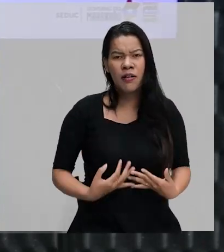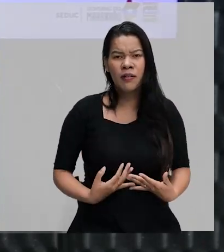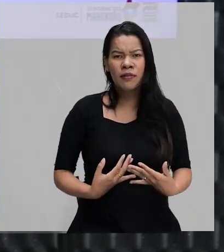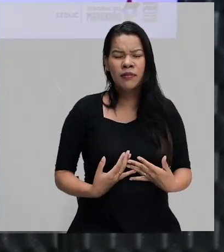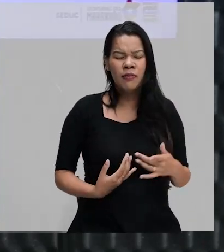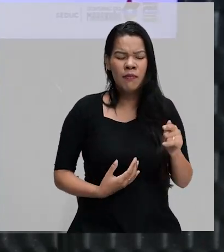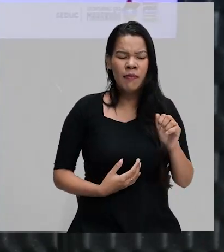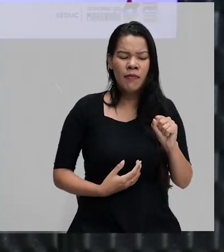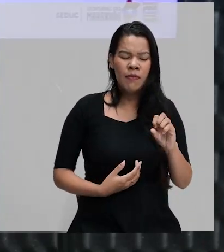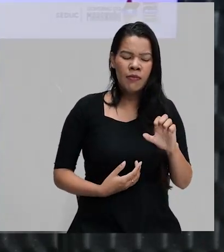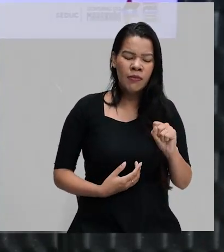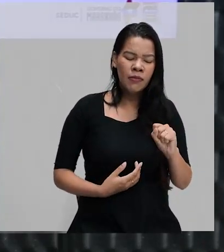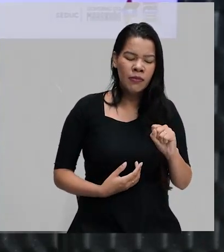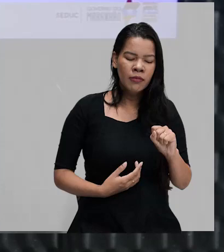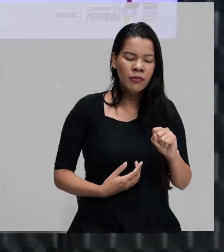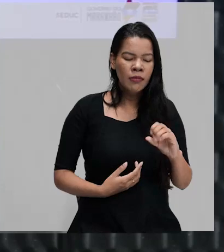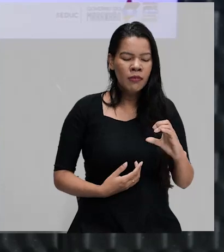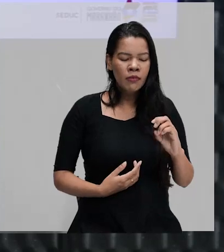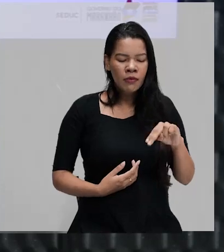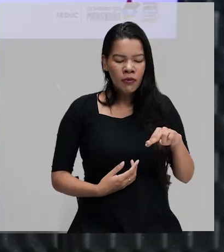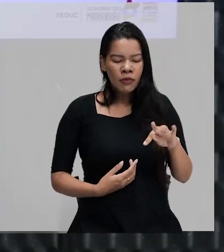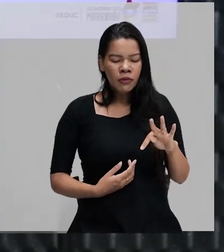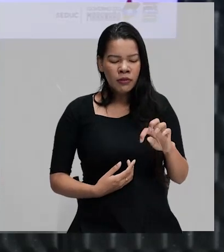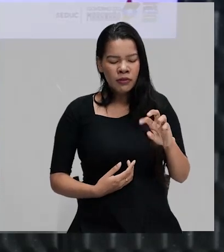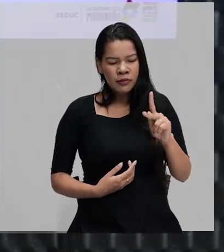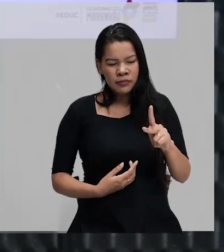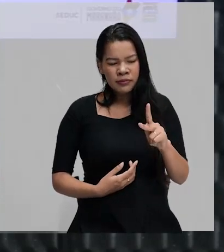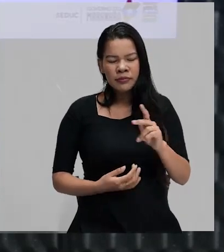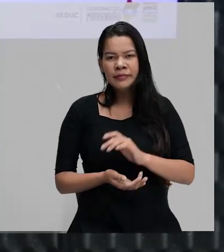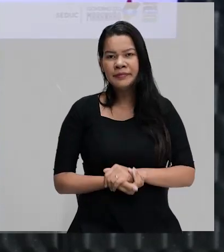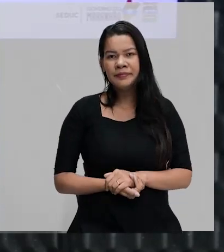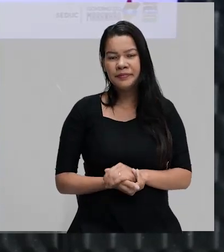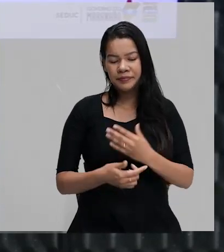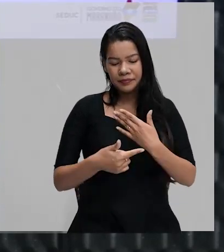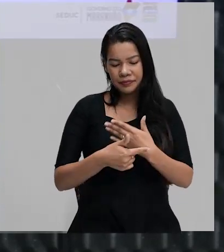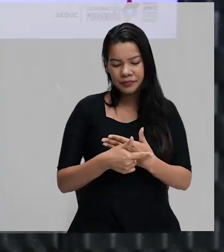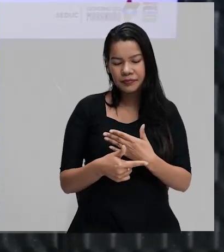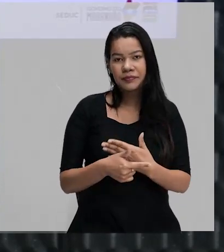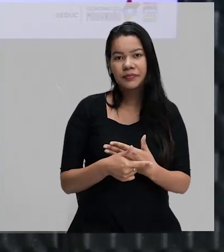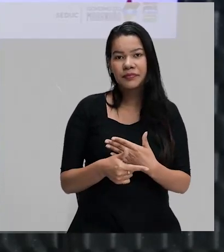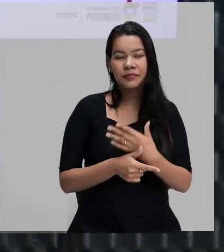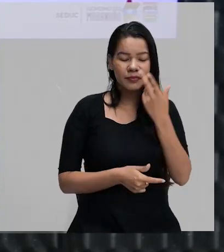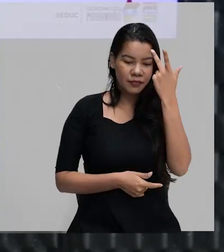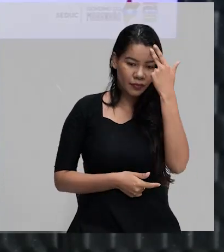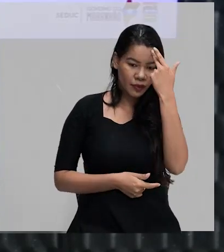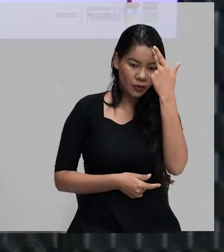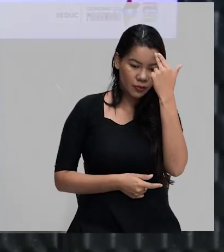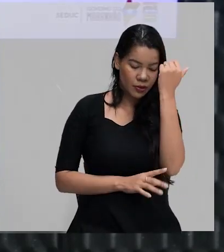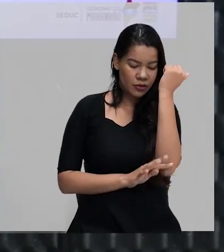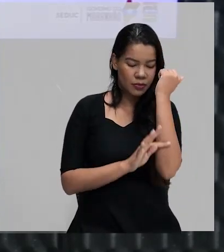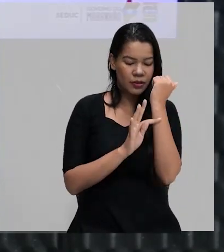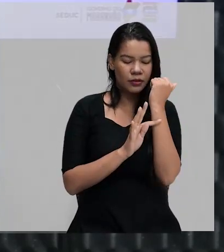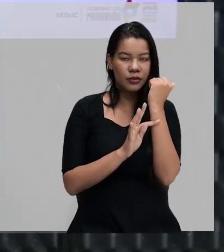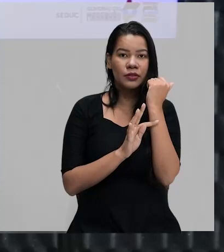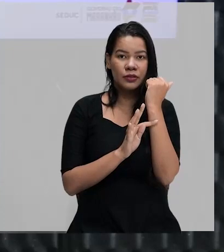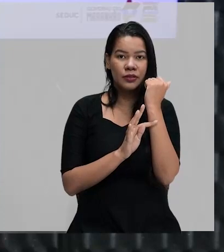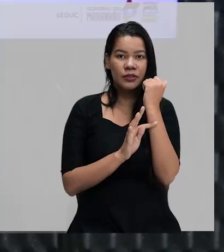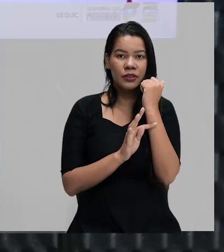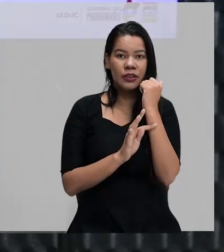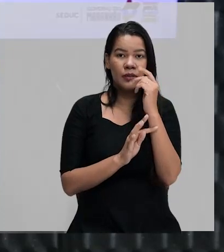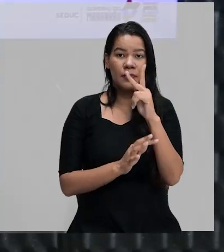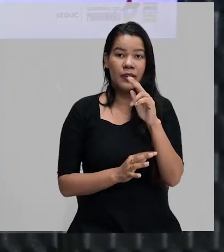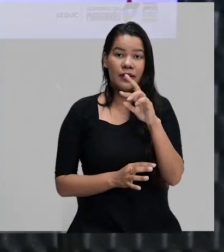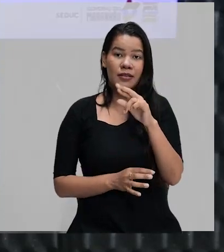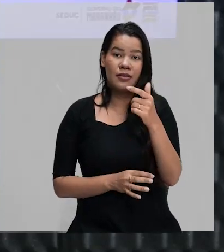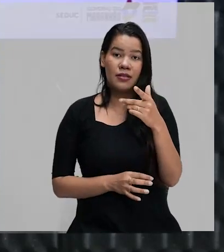os gases nas CNTP, condições normais de temperatura e pressão, temperatura de 0 graus